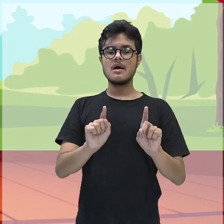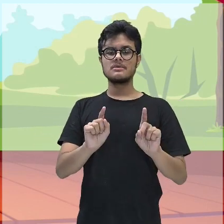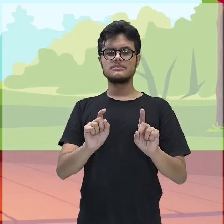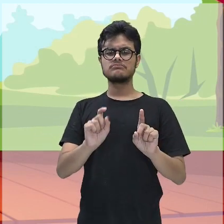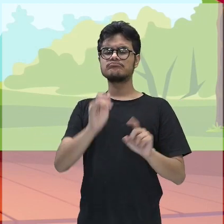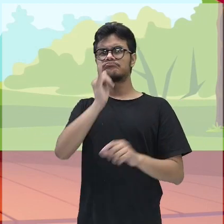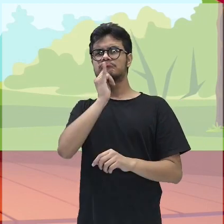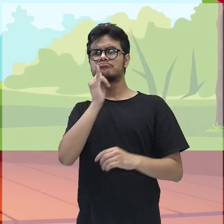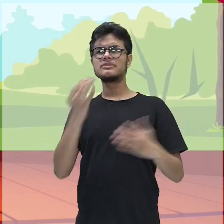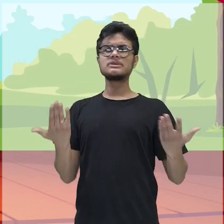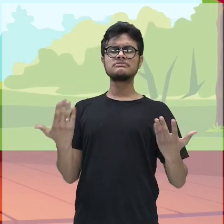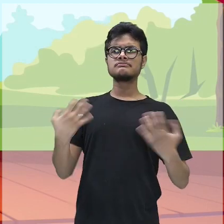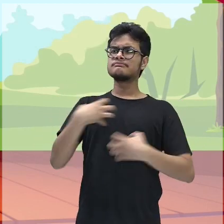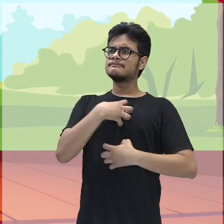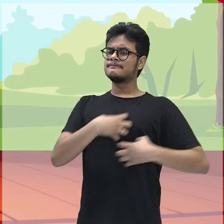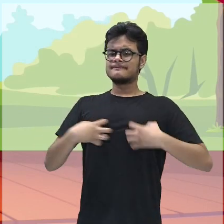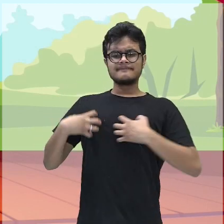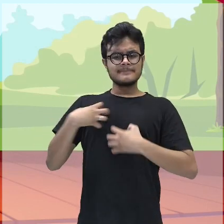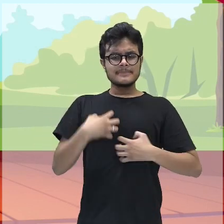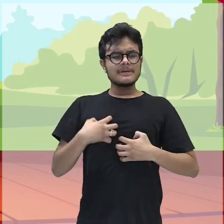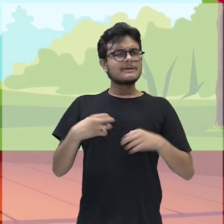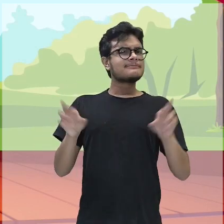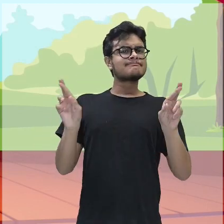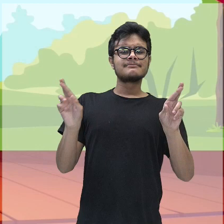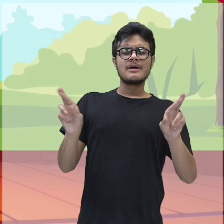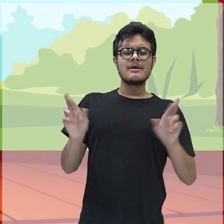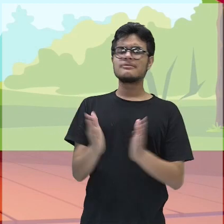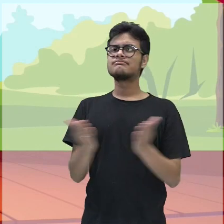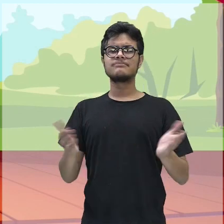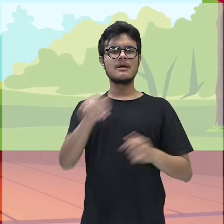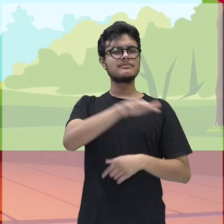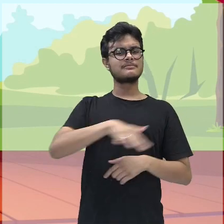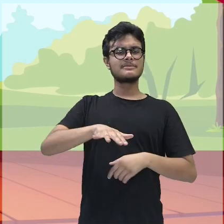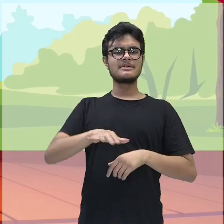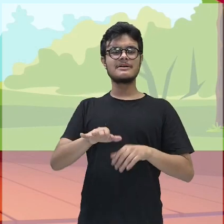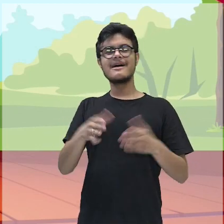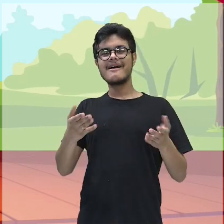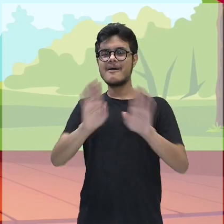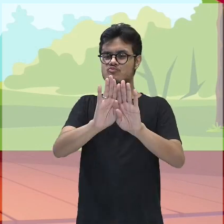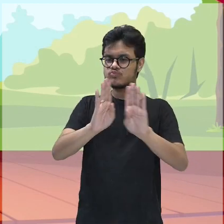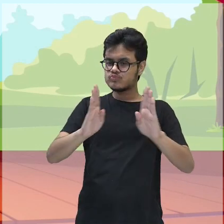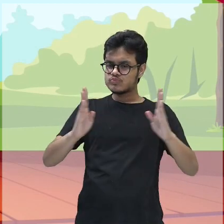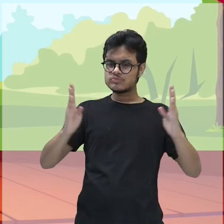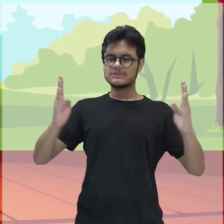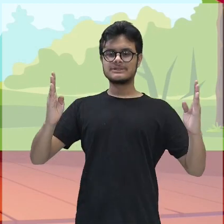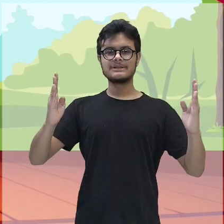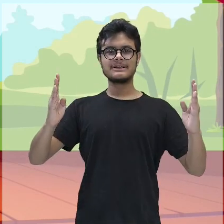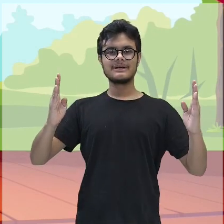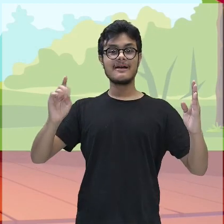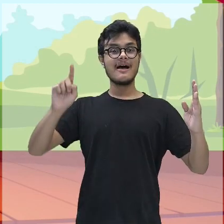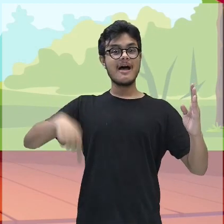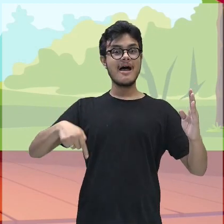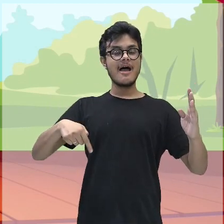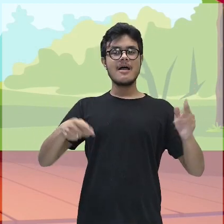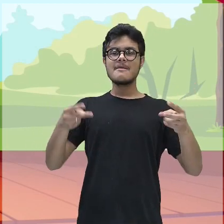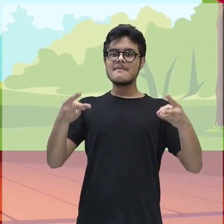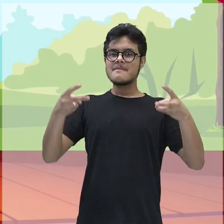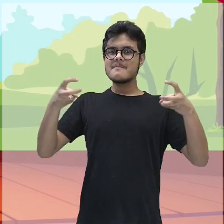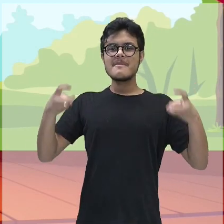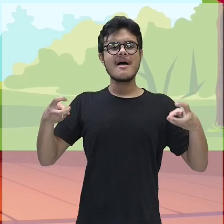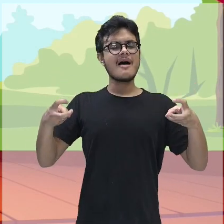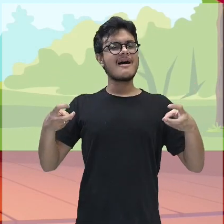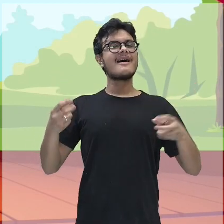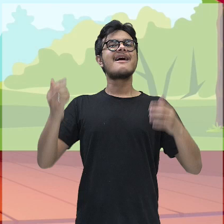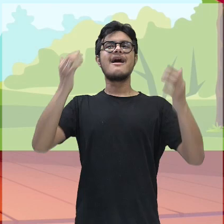chega, você está na expectativa de um cenário. Então, abre-se as cortinas e o cenário, e aí vocês já começam a ter